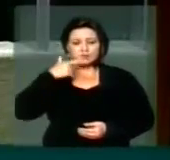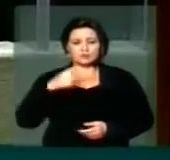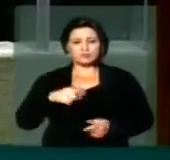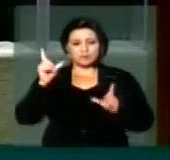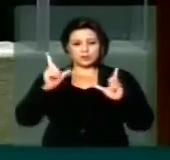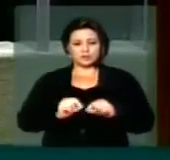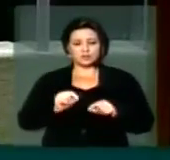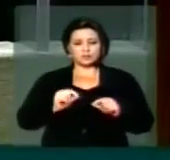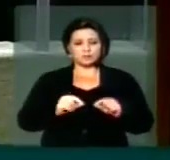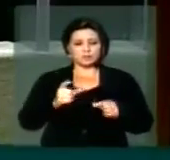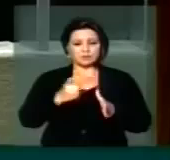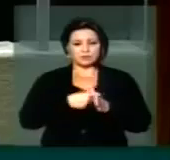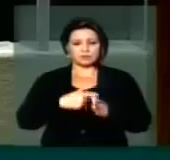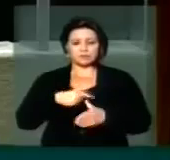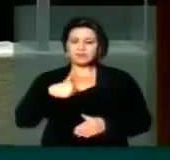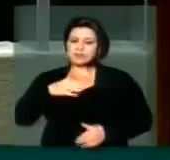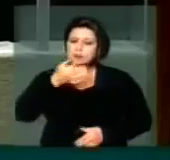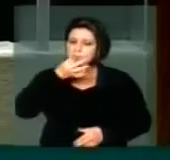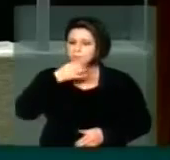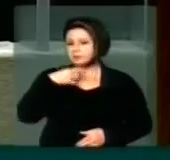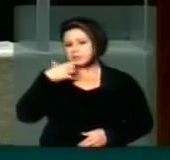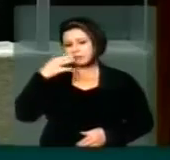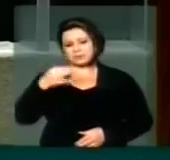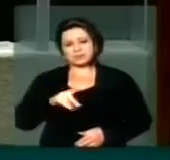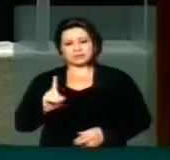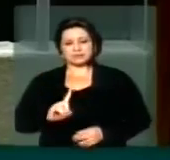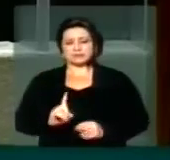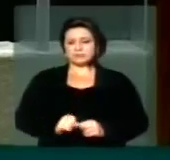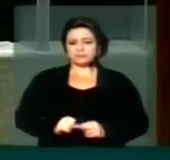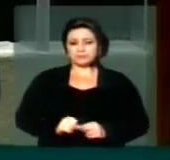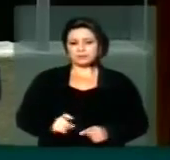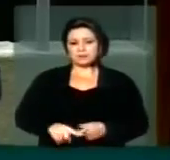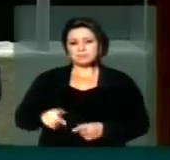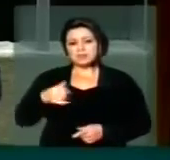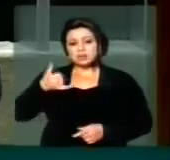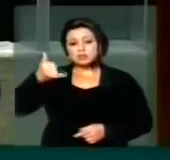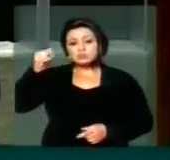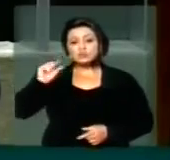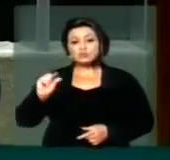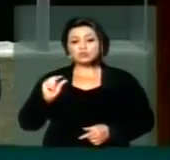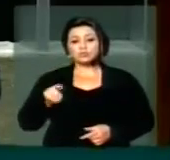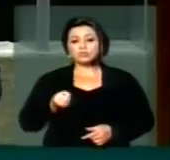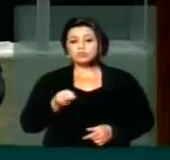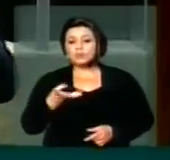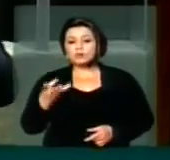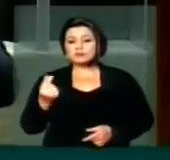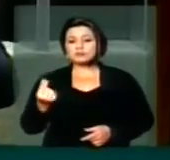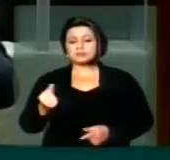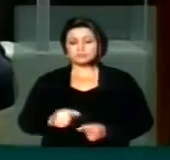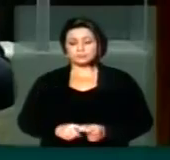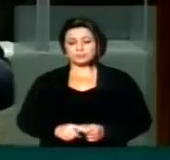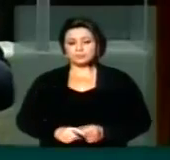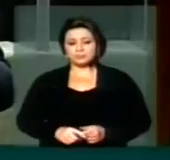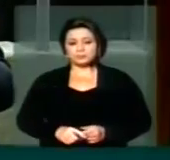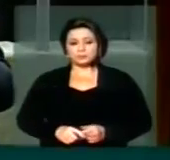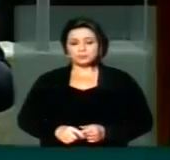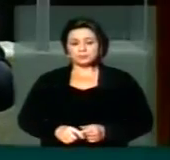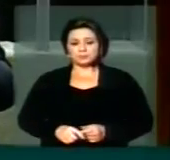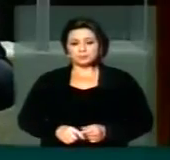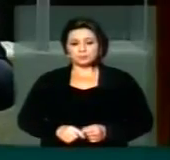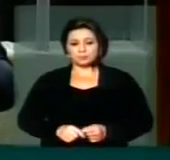minha opinião não é correto, mas veja a cifra que está aí colocada. Segunda